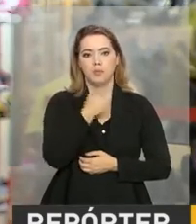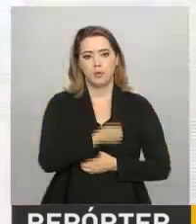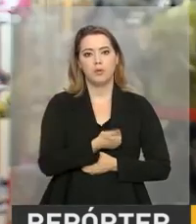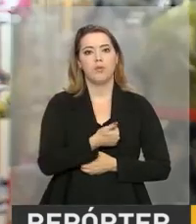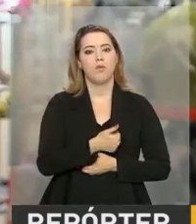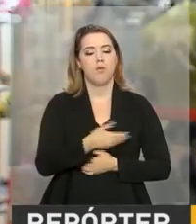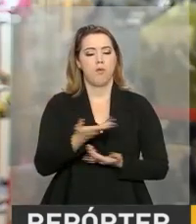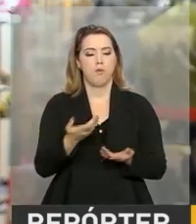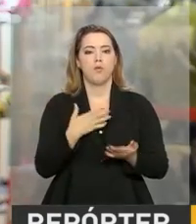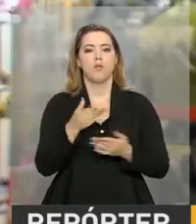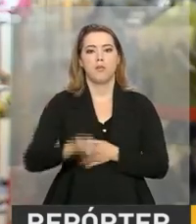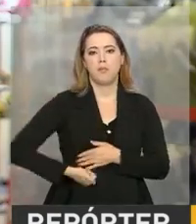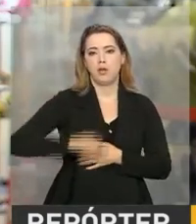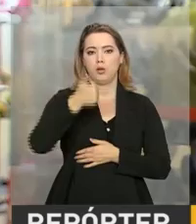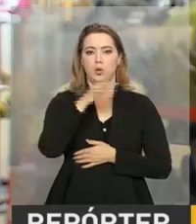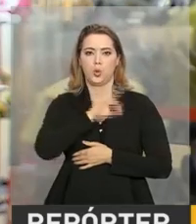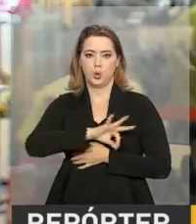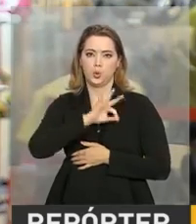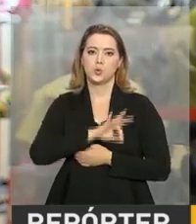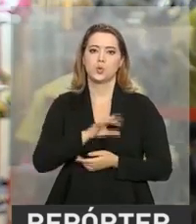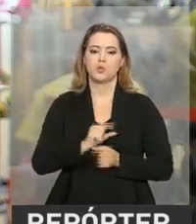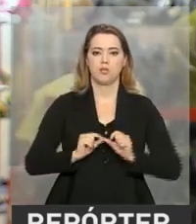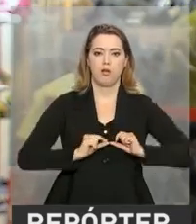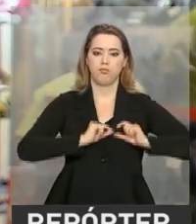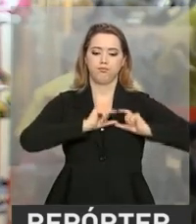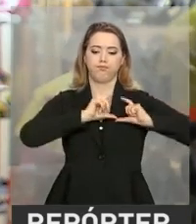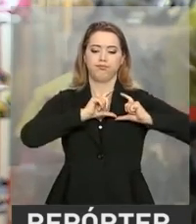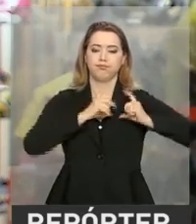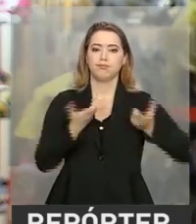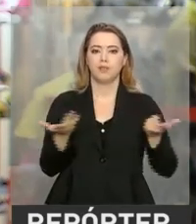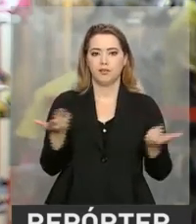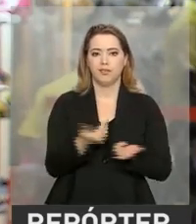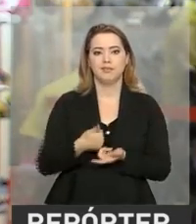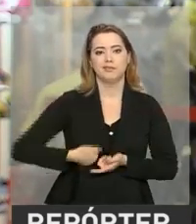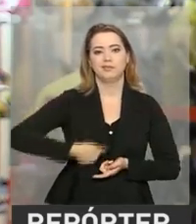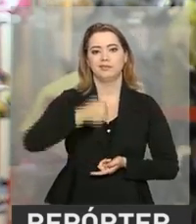gordas, né? A comissão dá uma aumentada, né? E o salário fica mais gordinho para a gente levar para casa.